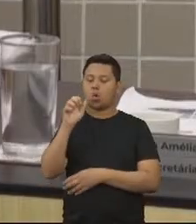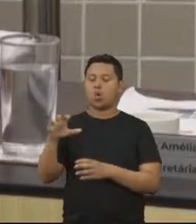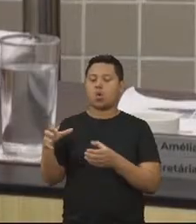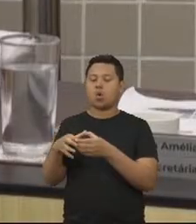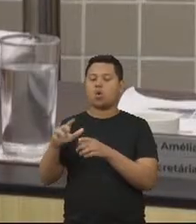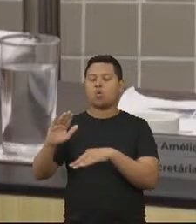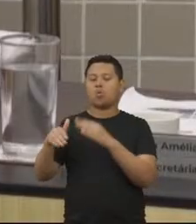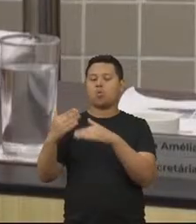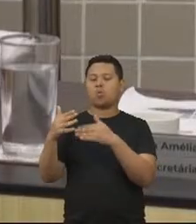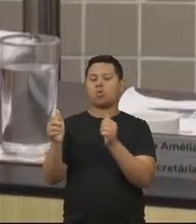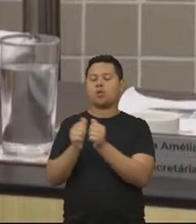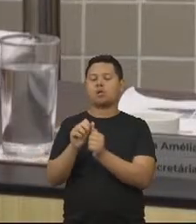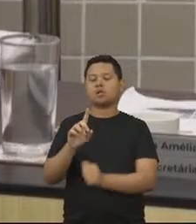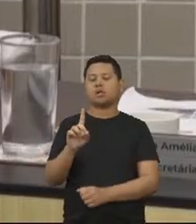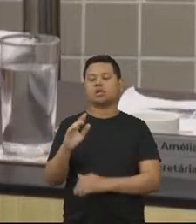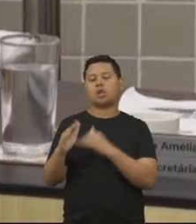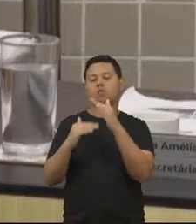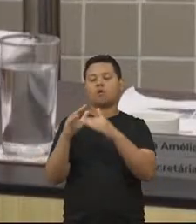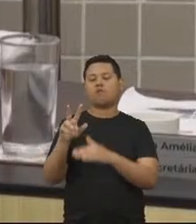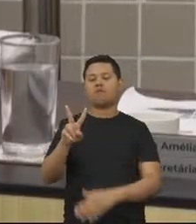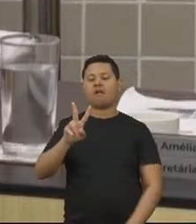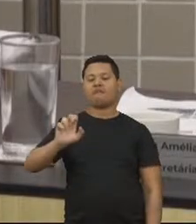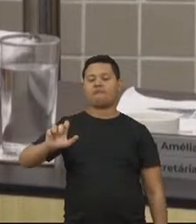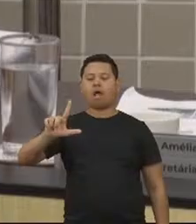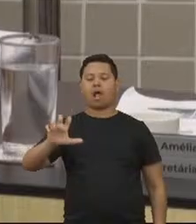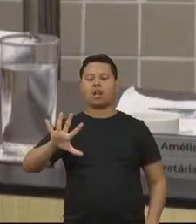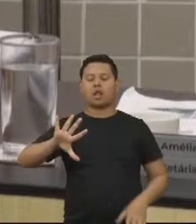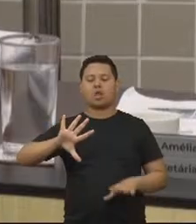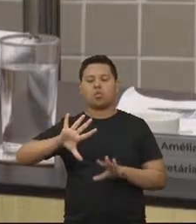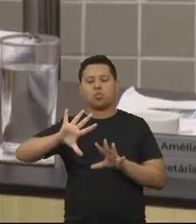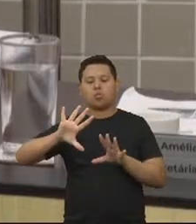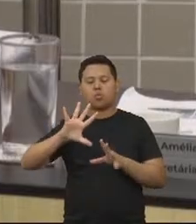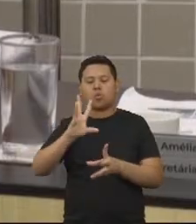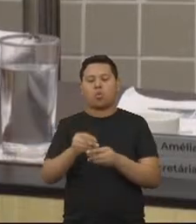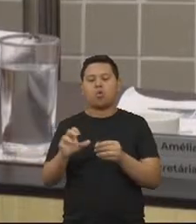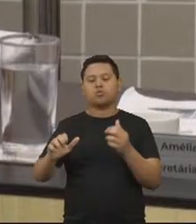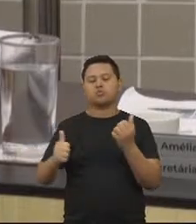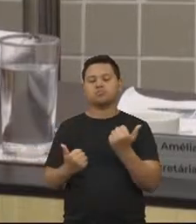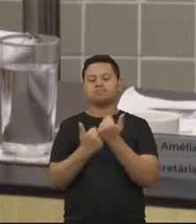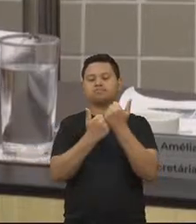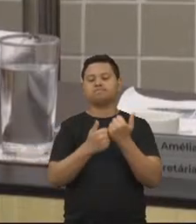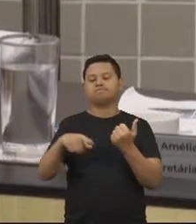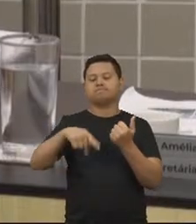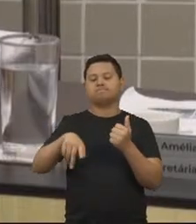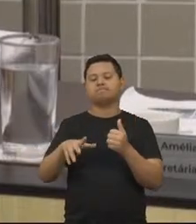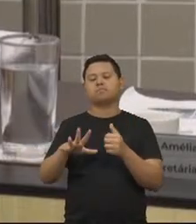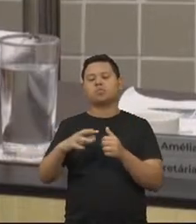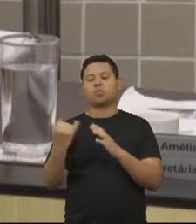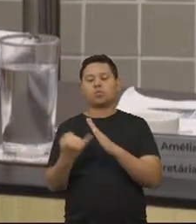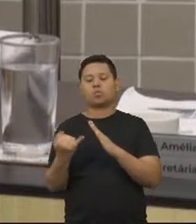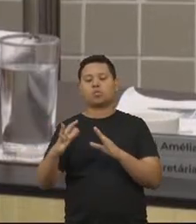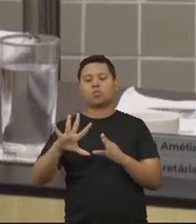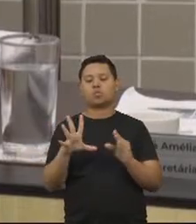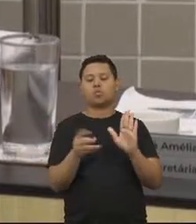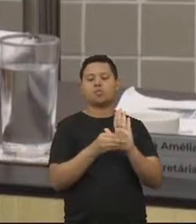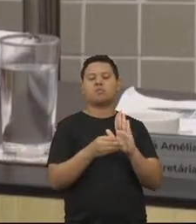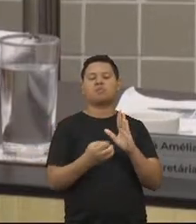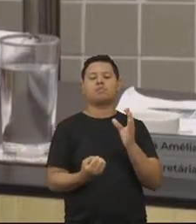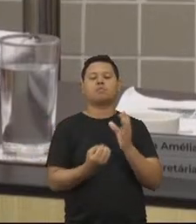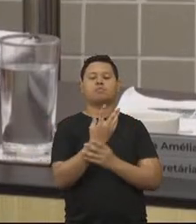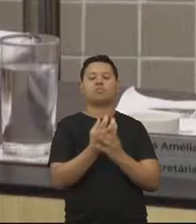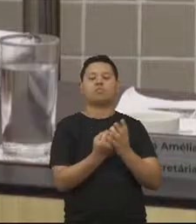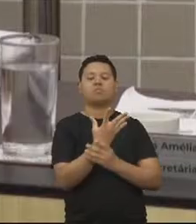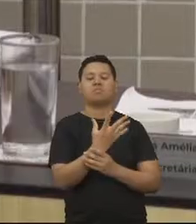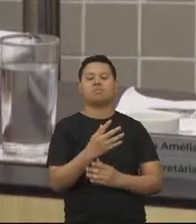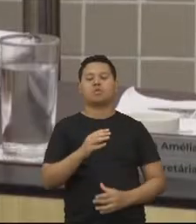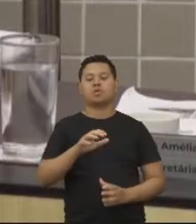ao Desenvolve Vale, bem como todos os parceiros institucionais e colaboradores envolvidos na realização